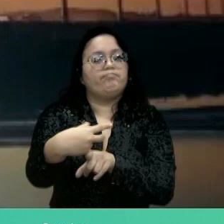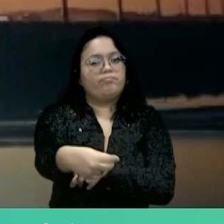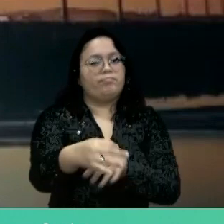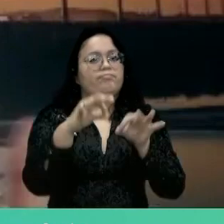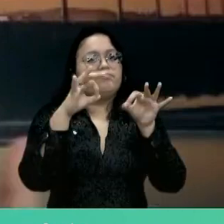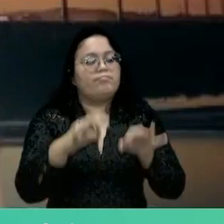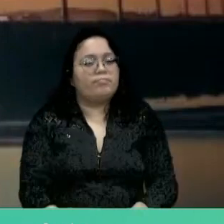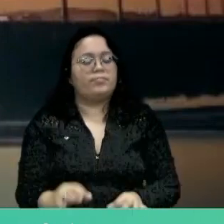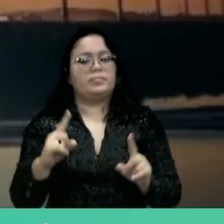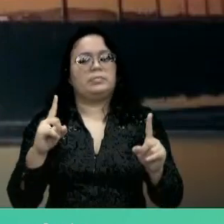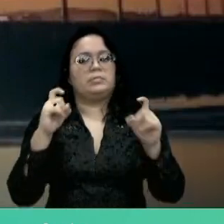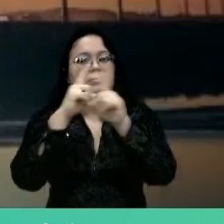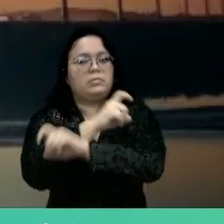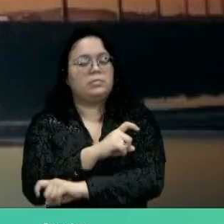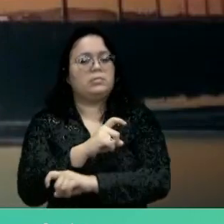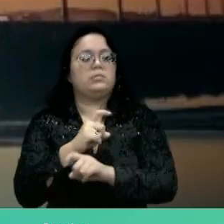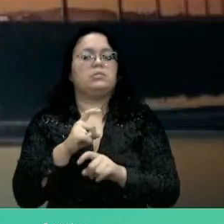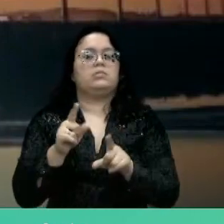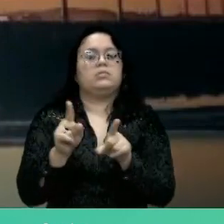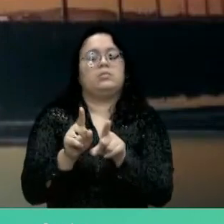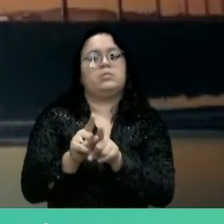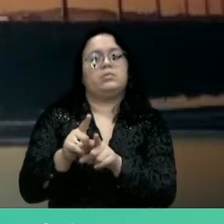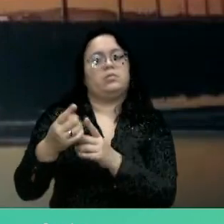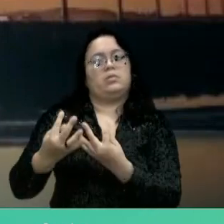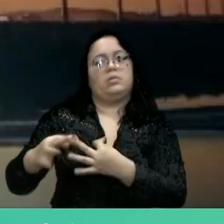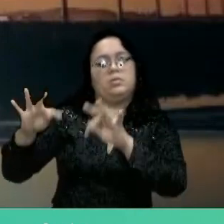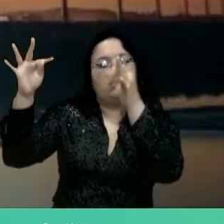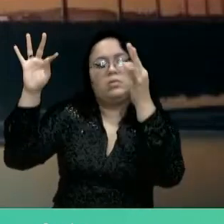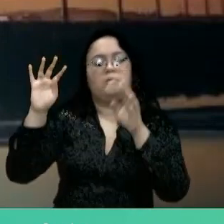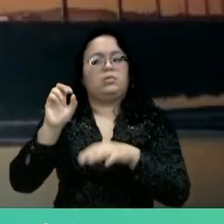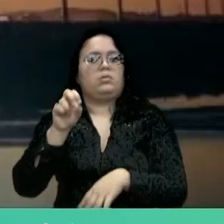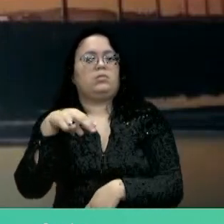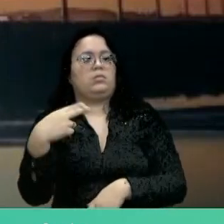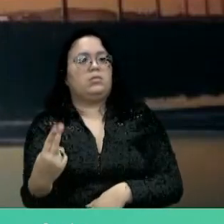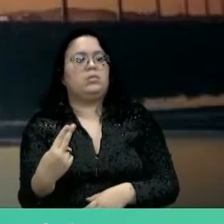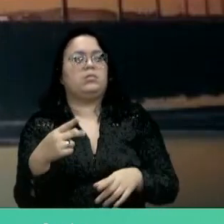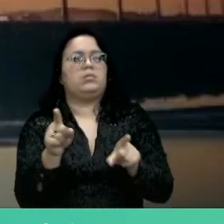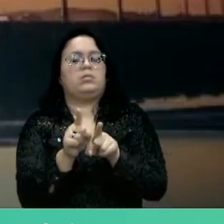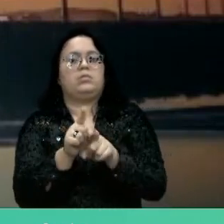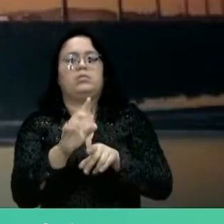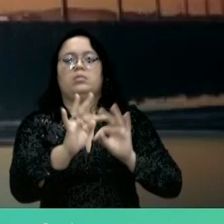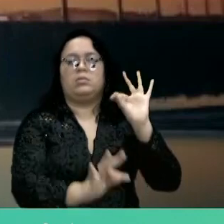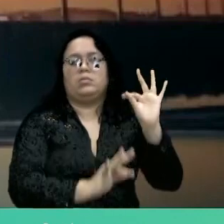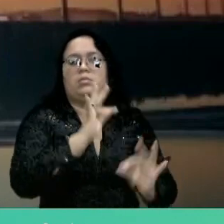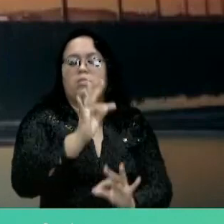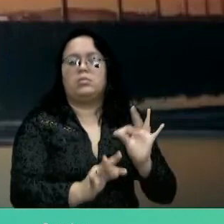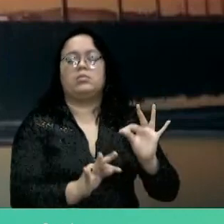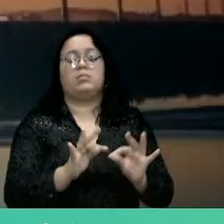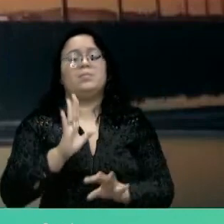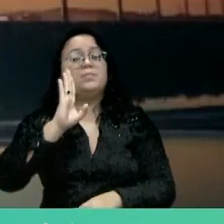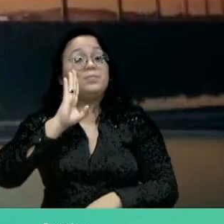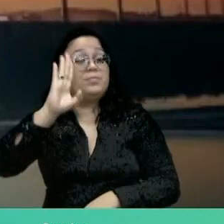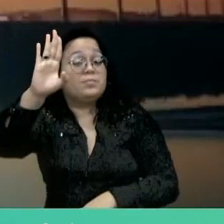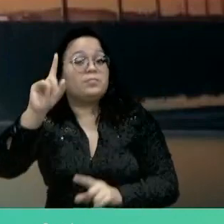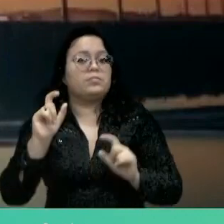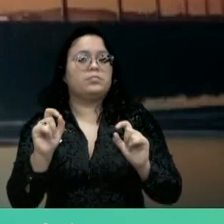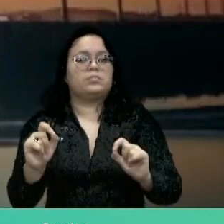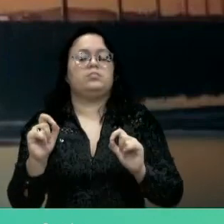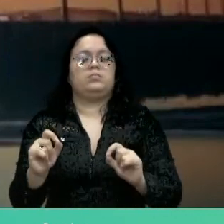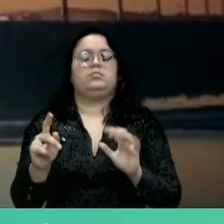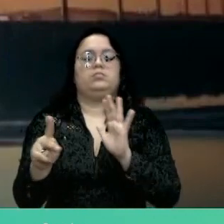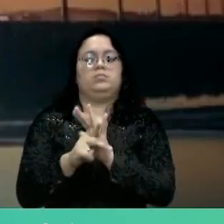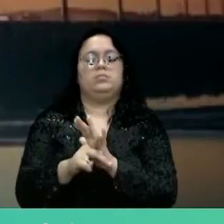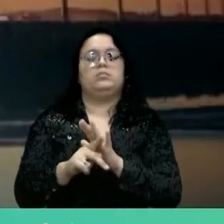algumas dificuldades, seja tecnológicas, seja de transporte e principalmente de